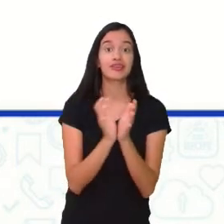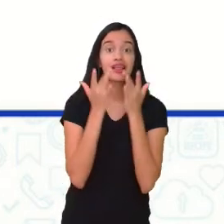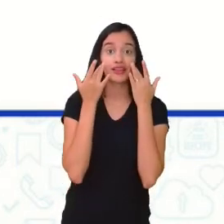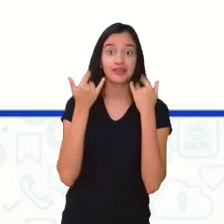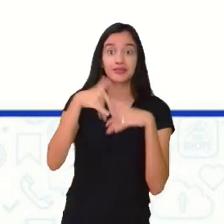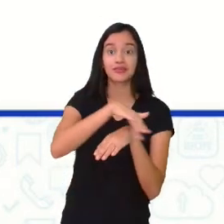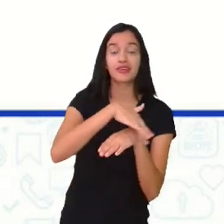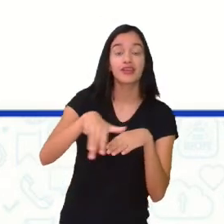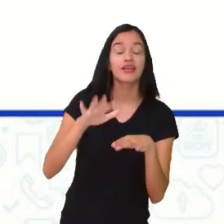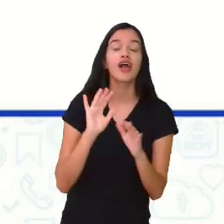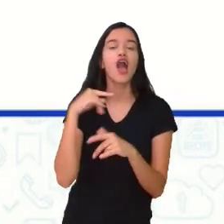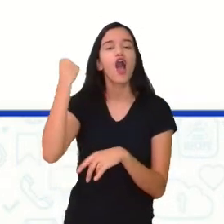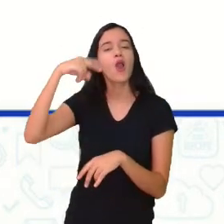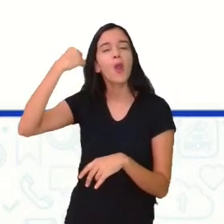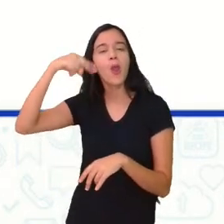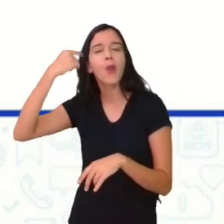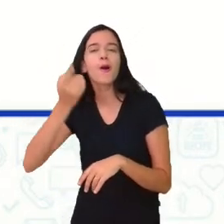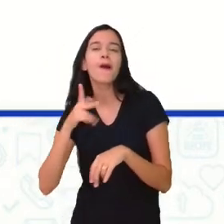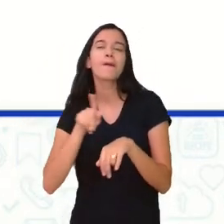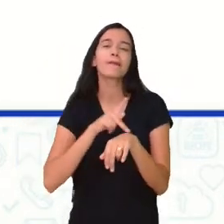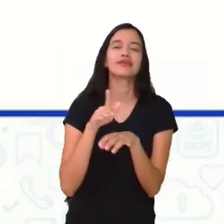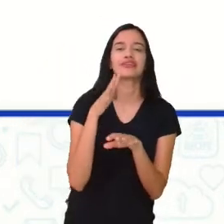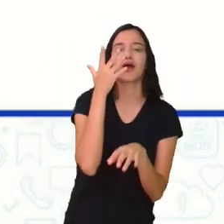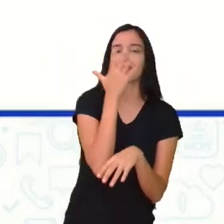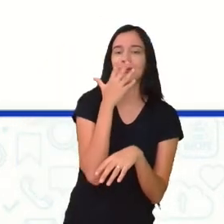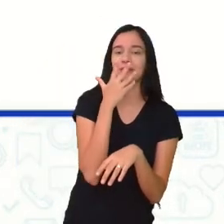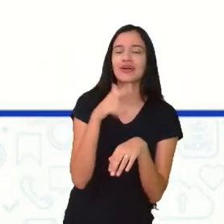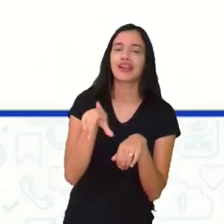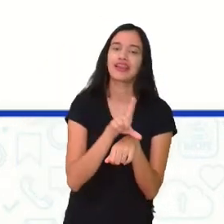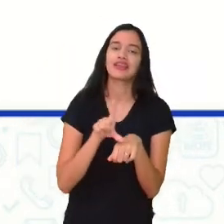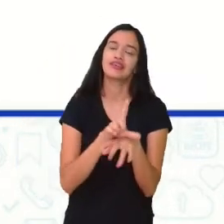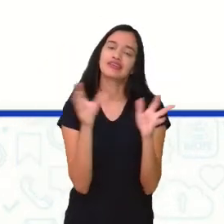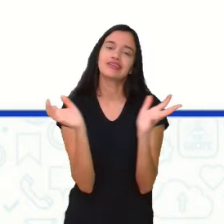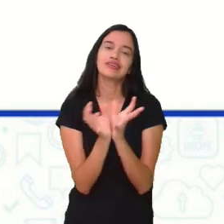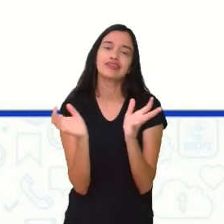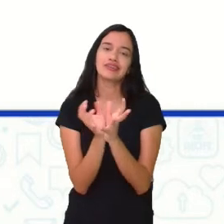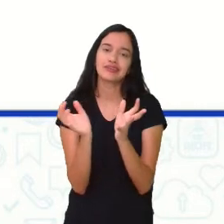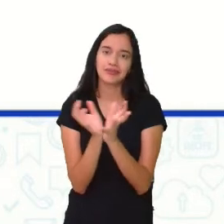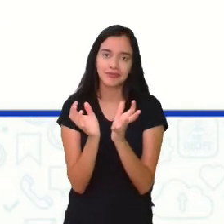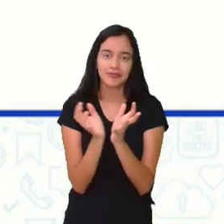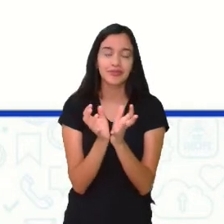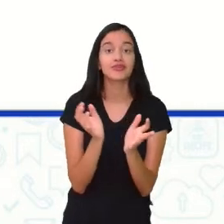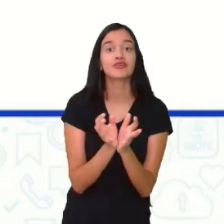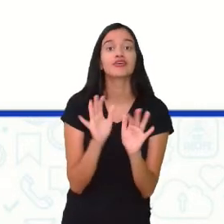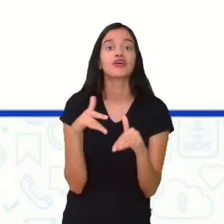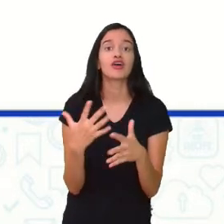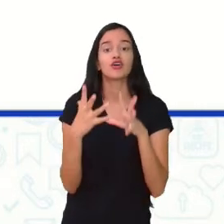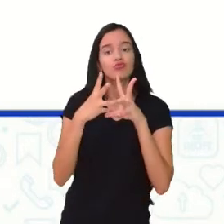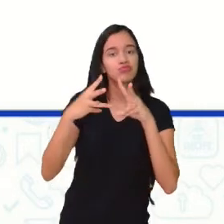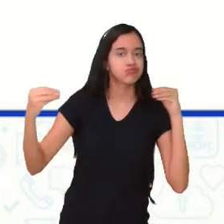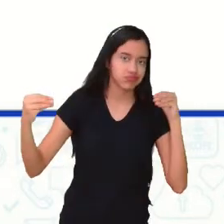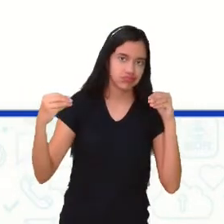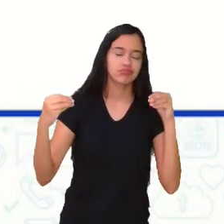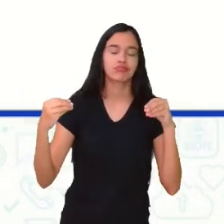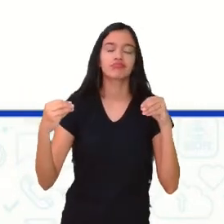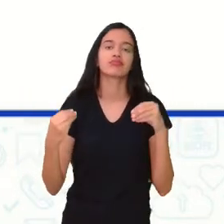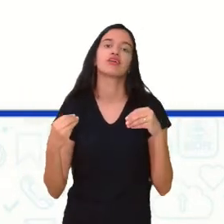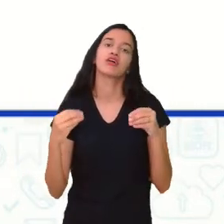As Loucas de Pedra Lilás, já falei sobre elas, infelizmente esse grupo, por várias razões, não está mais